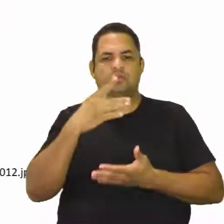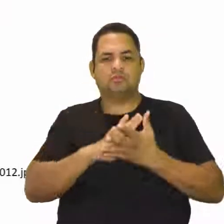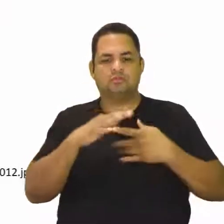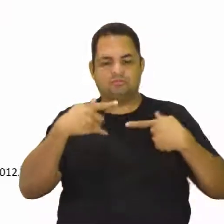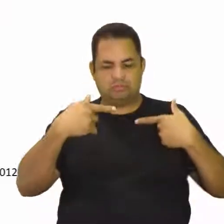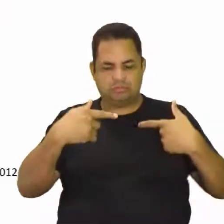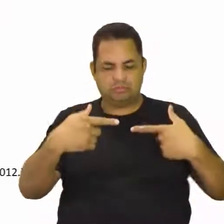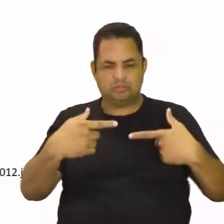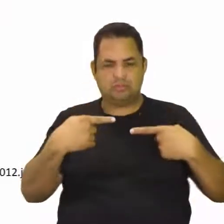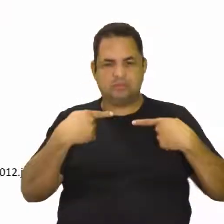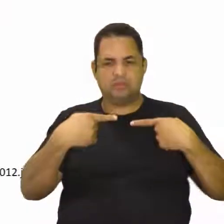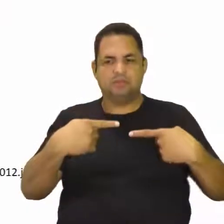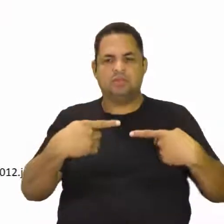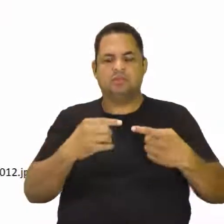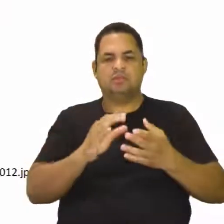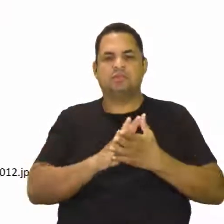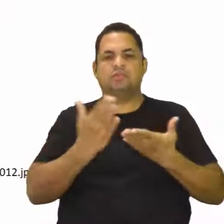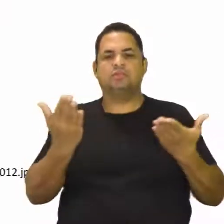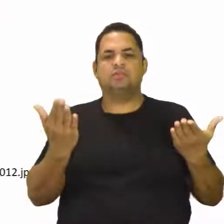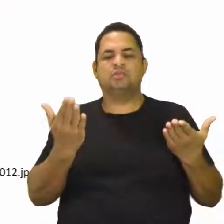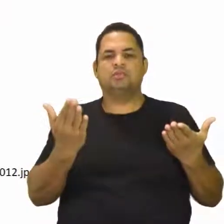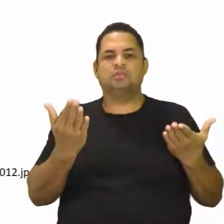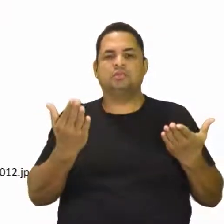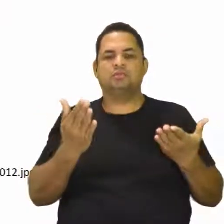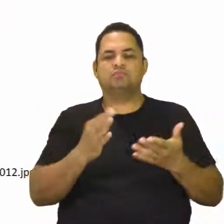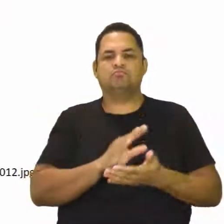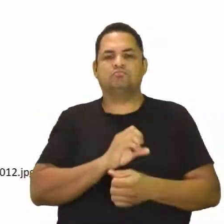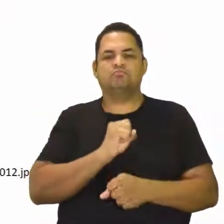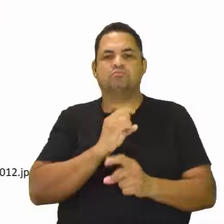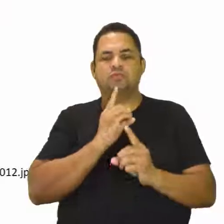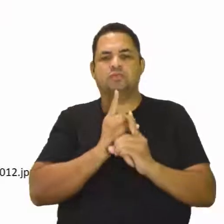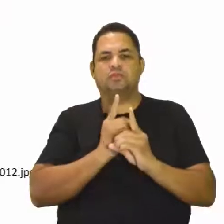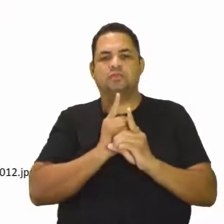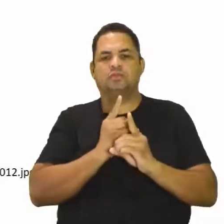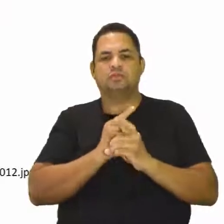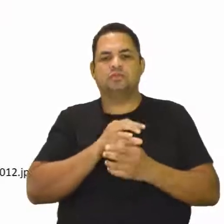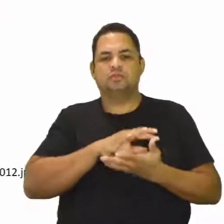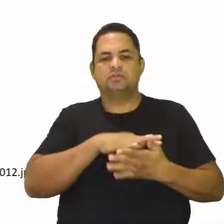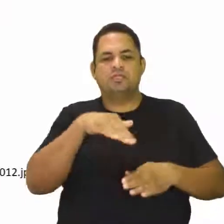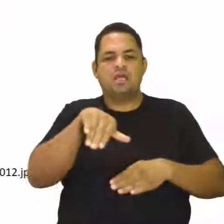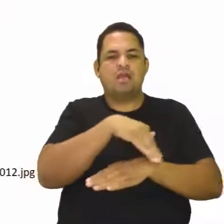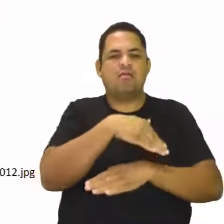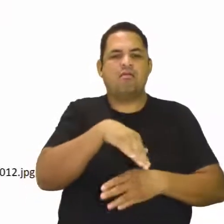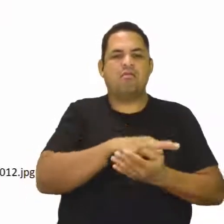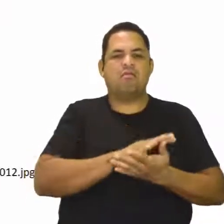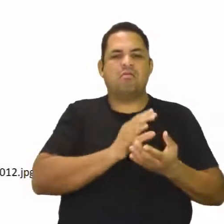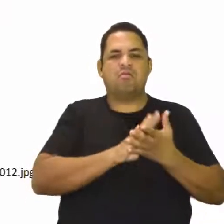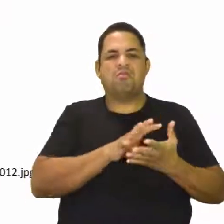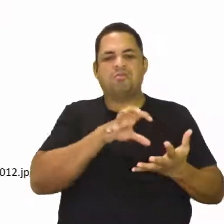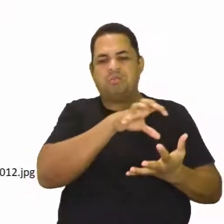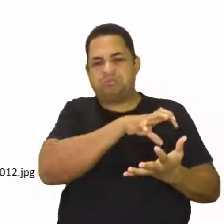conflito, nós estamos aí nos deparando aí com as ruas tomadas,